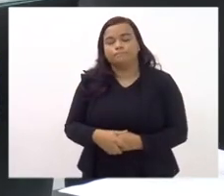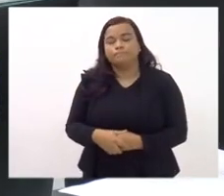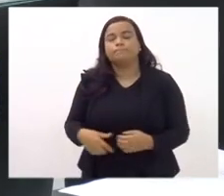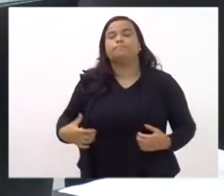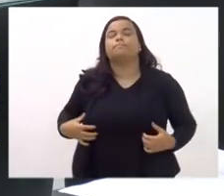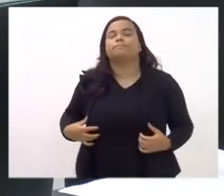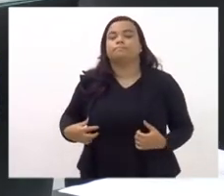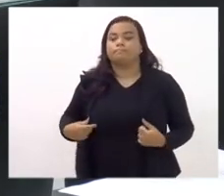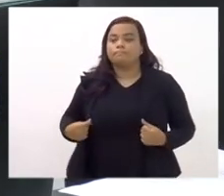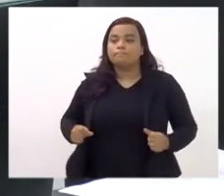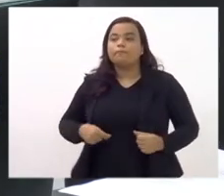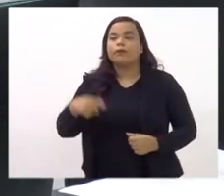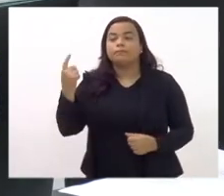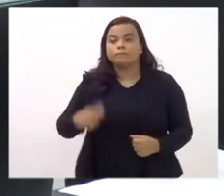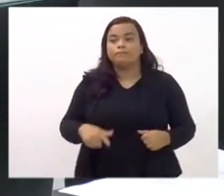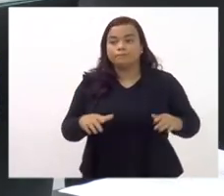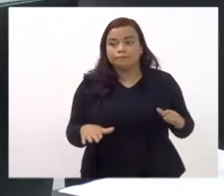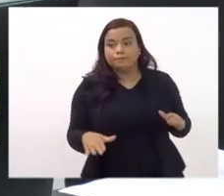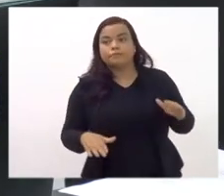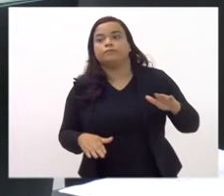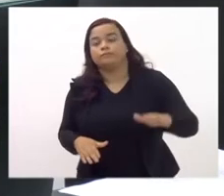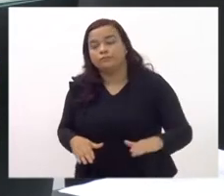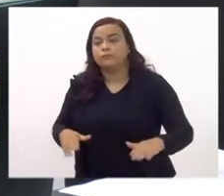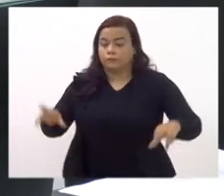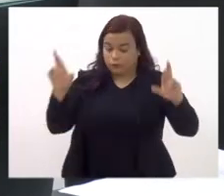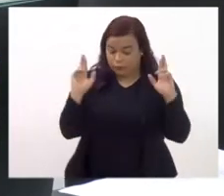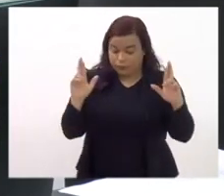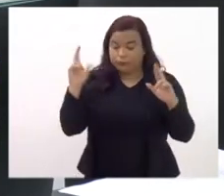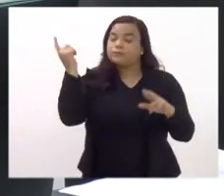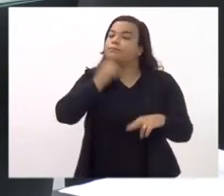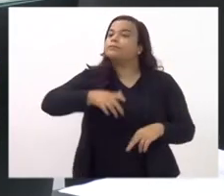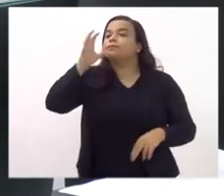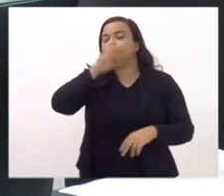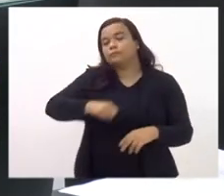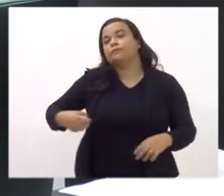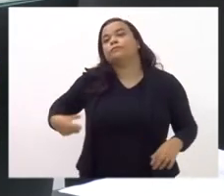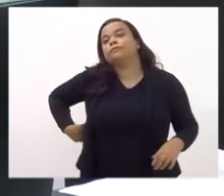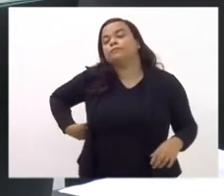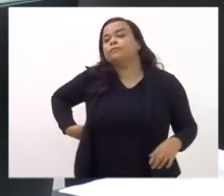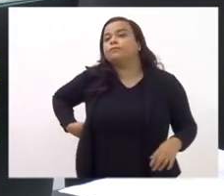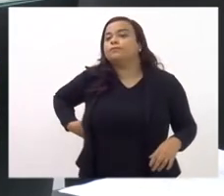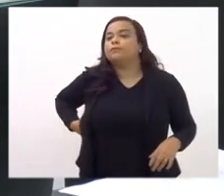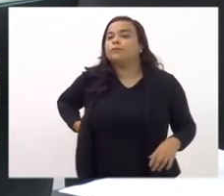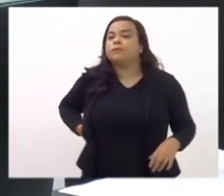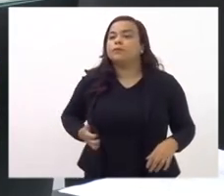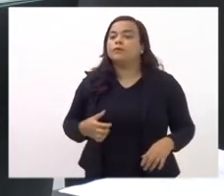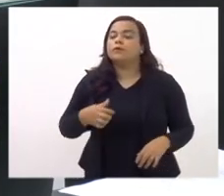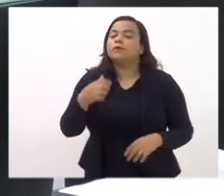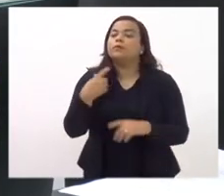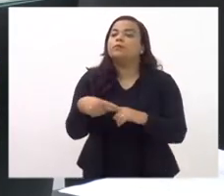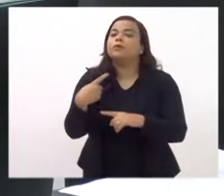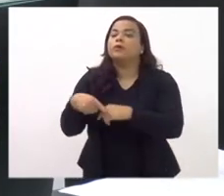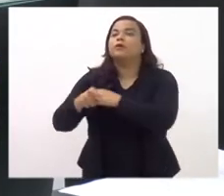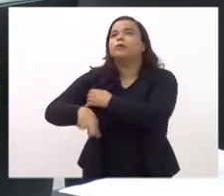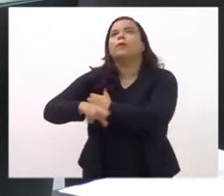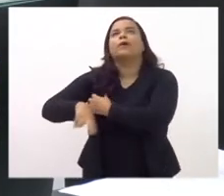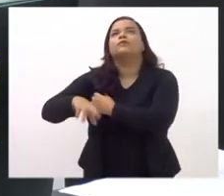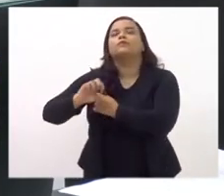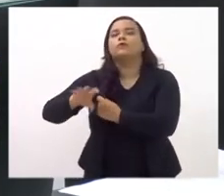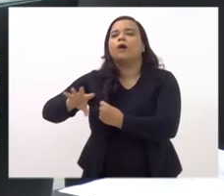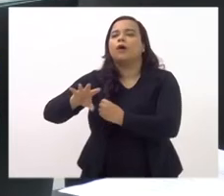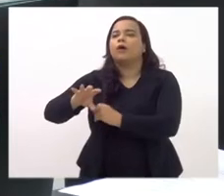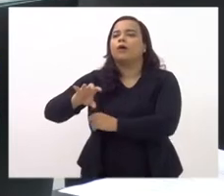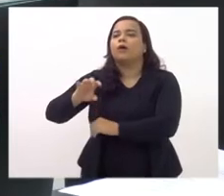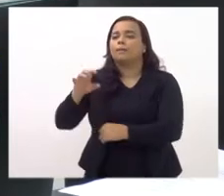um passo que a gente vai ter que dar, mas esperamos que conseguir dar imediatamente, porque não adianta cobrir só metade